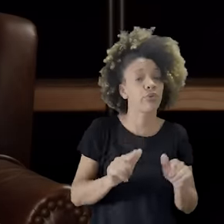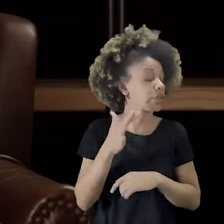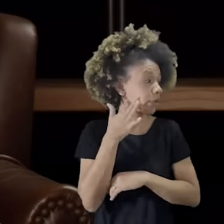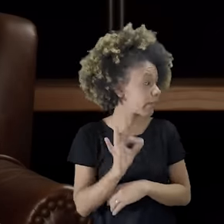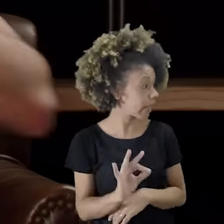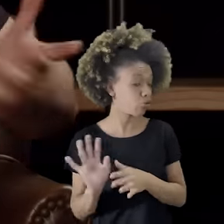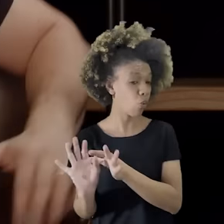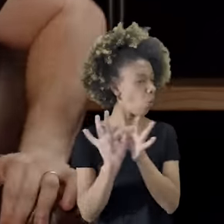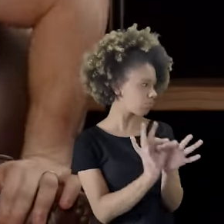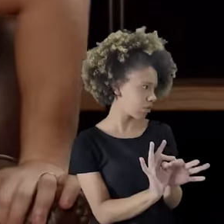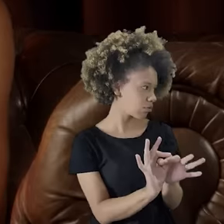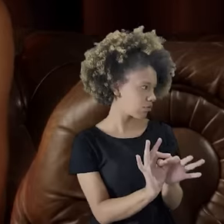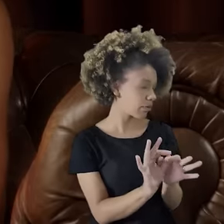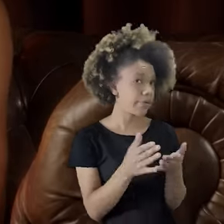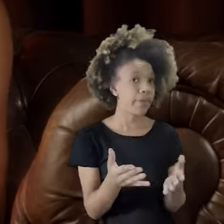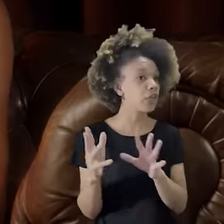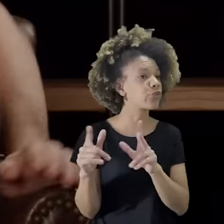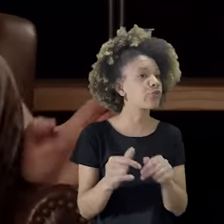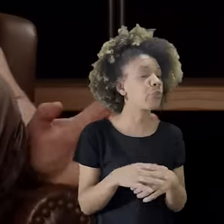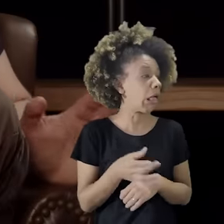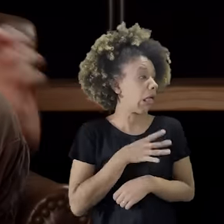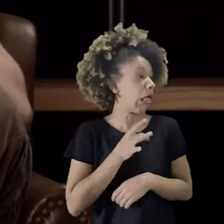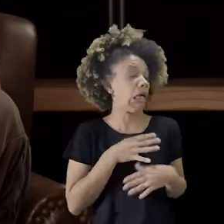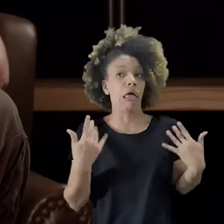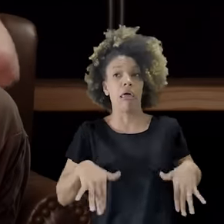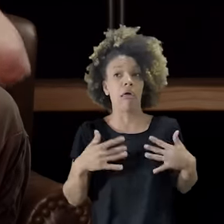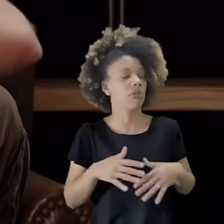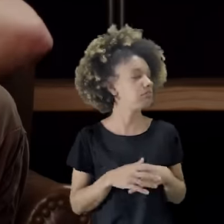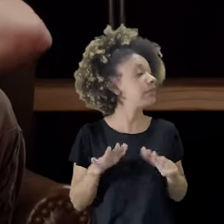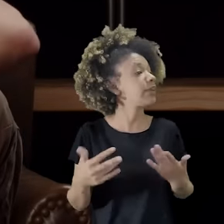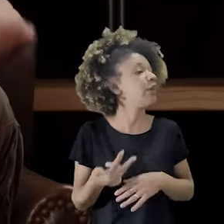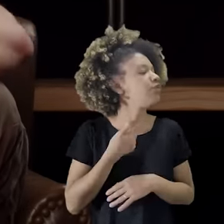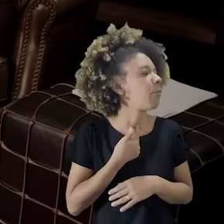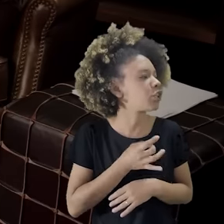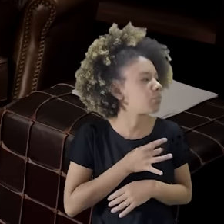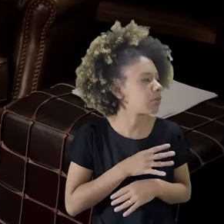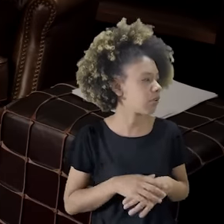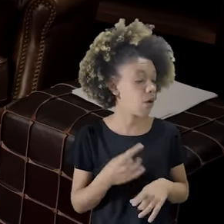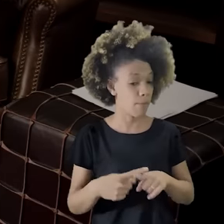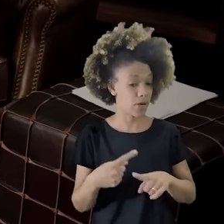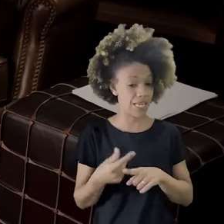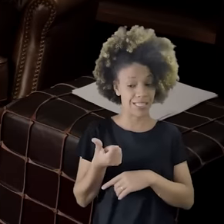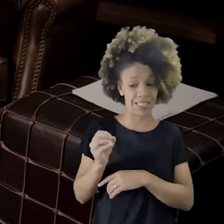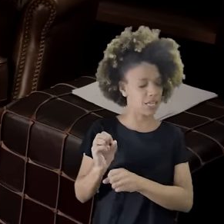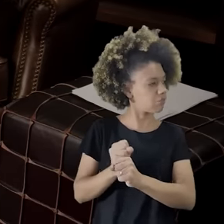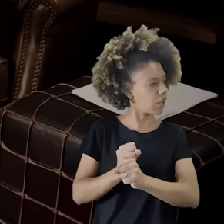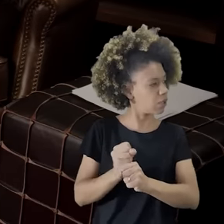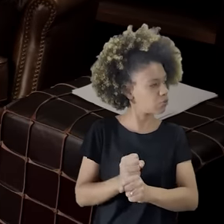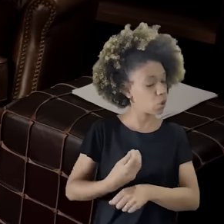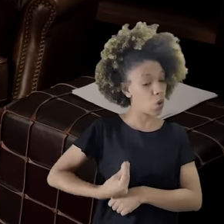não entende o contexto que eu tô querendo dizer E aí fica todo mundo com medo de falar e aí você não pode ter medo porque se ele levou 60 anos